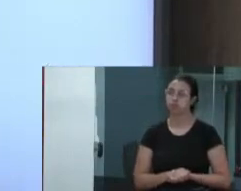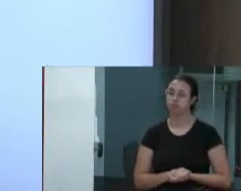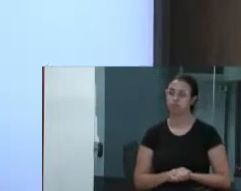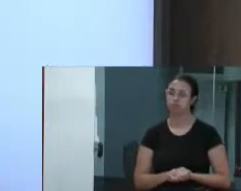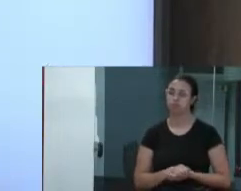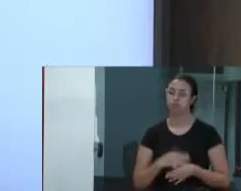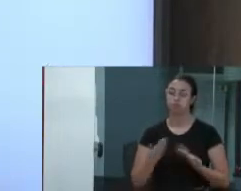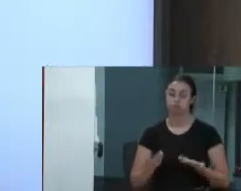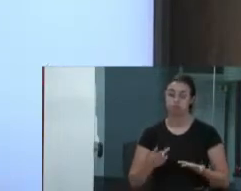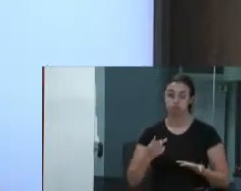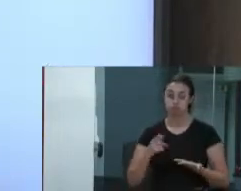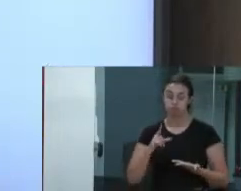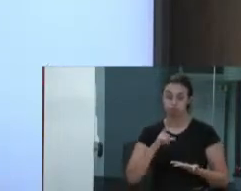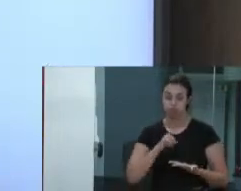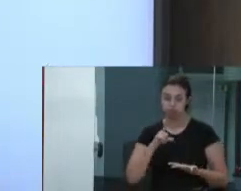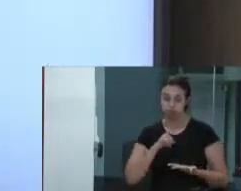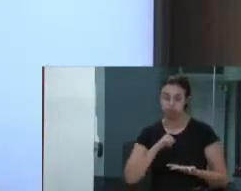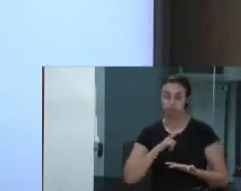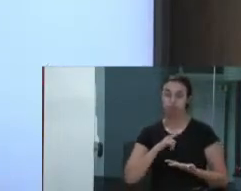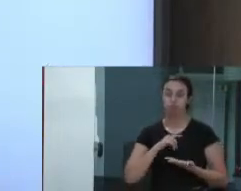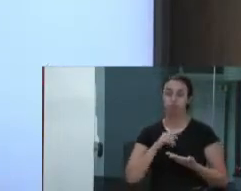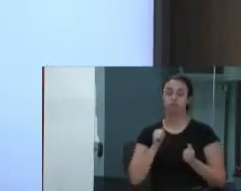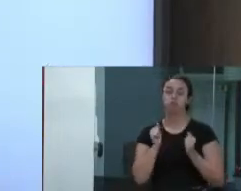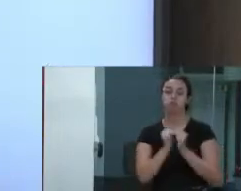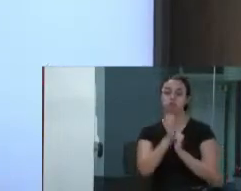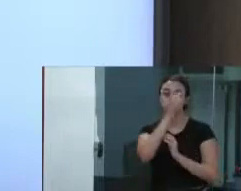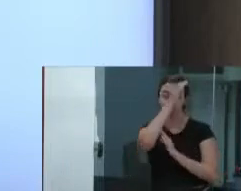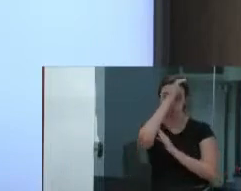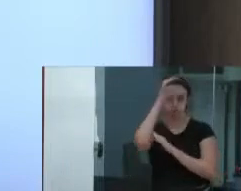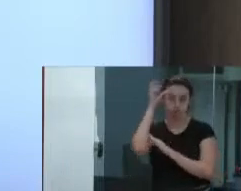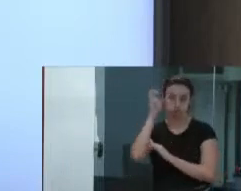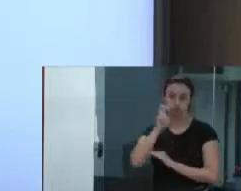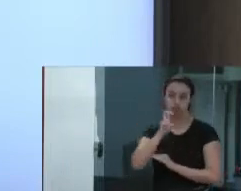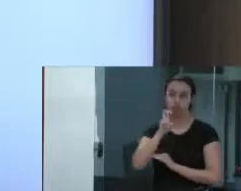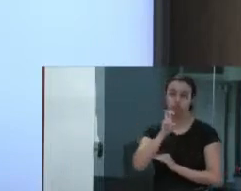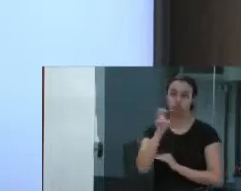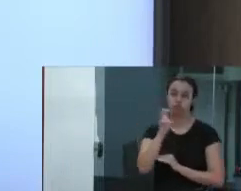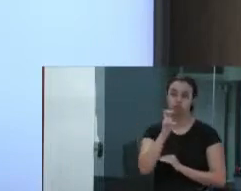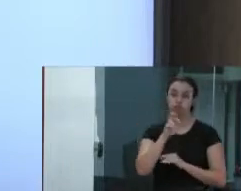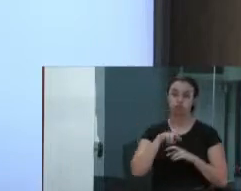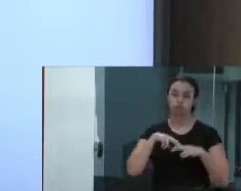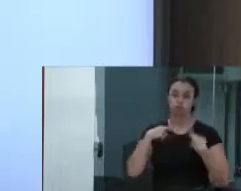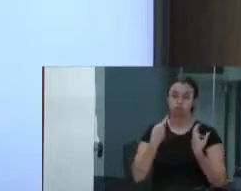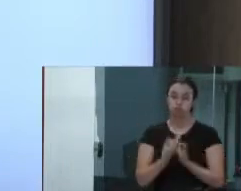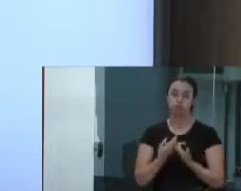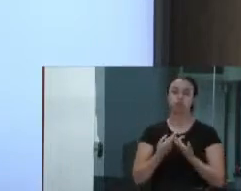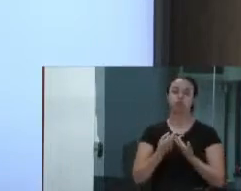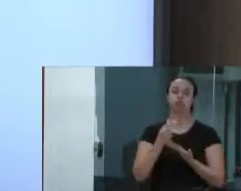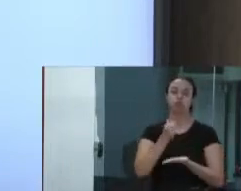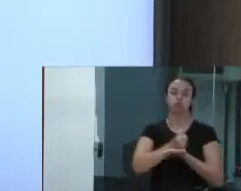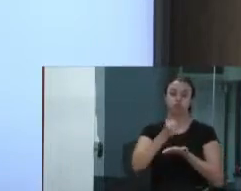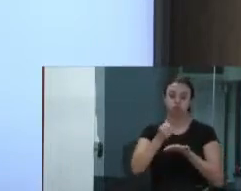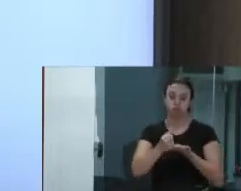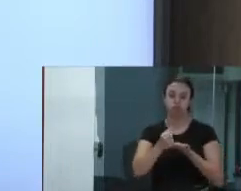Então, nós tivemos aí, né, junto à Câmara, 55 reuniões, né, protocoladas, agendadas,